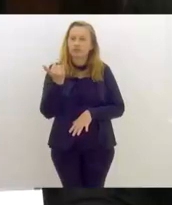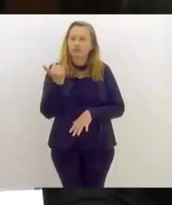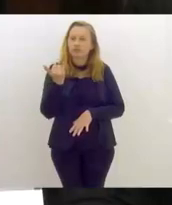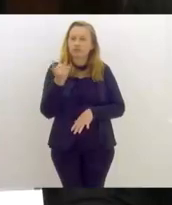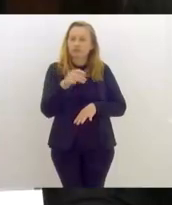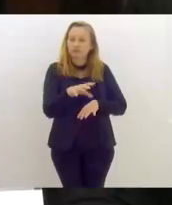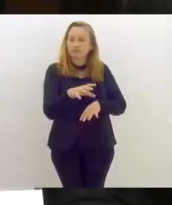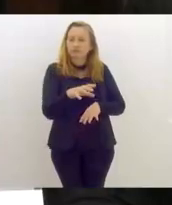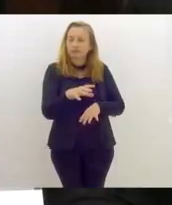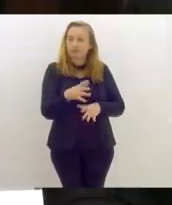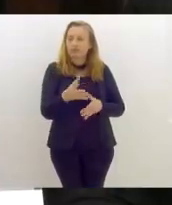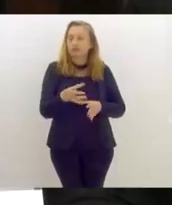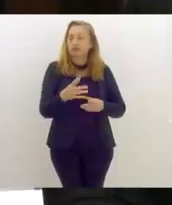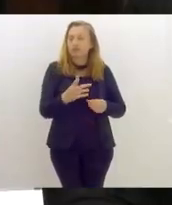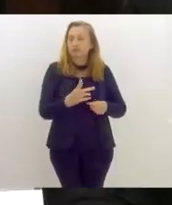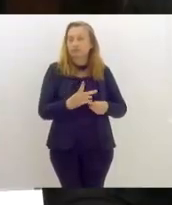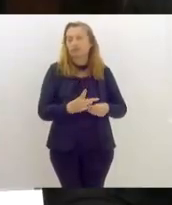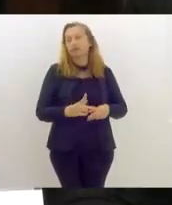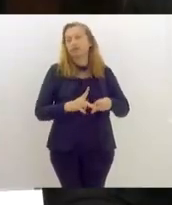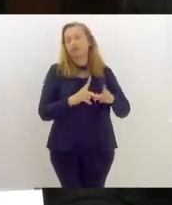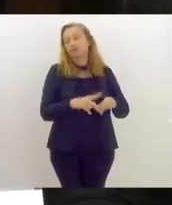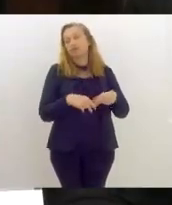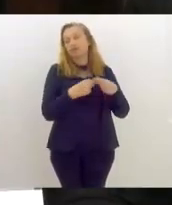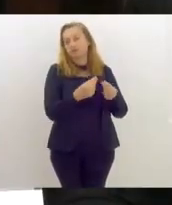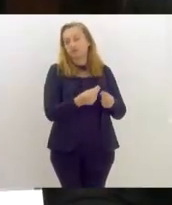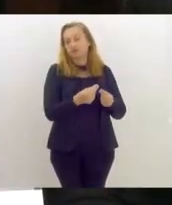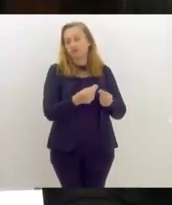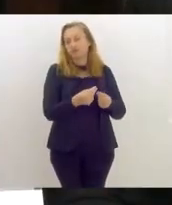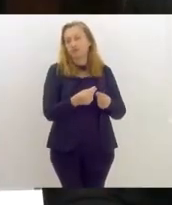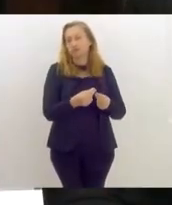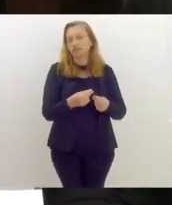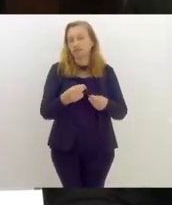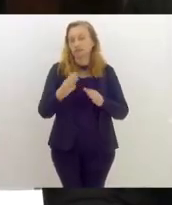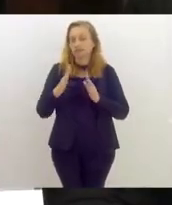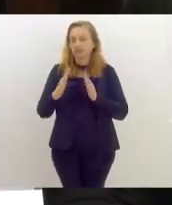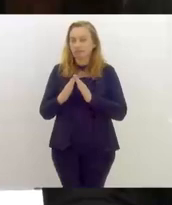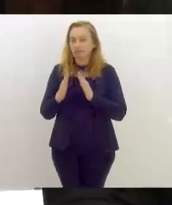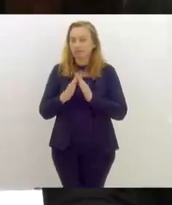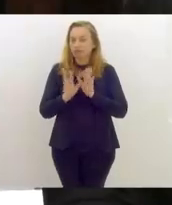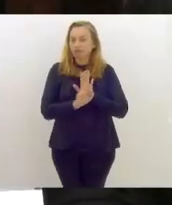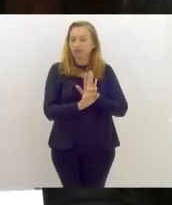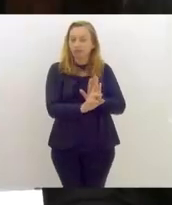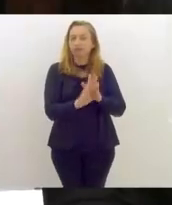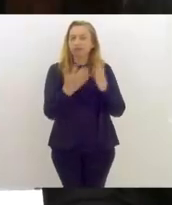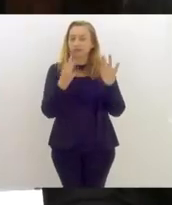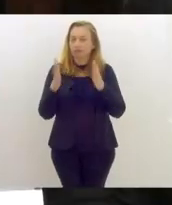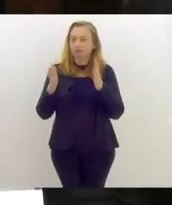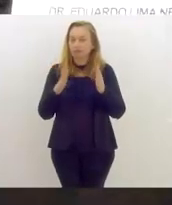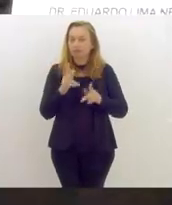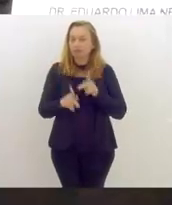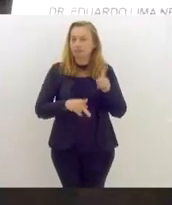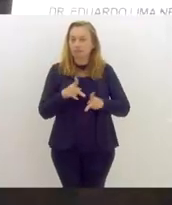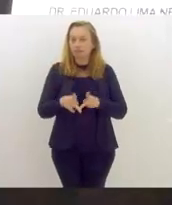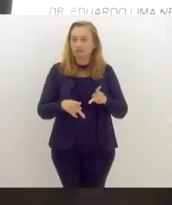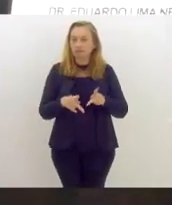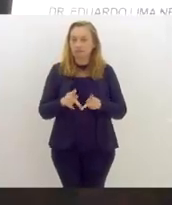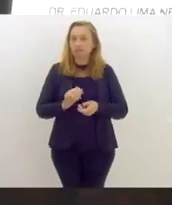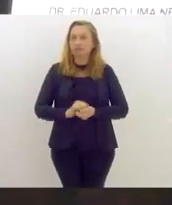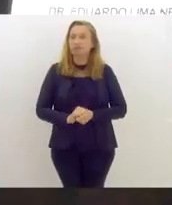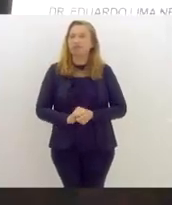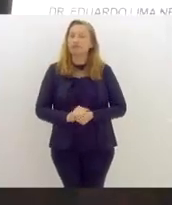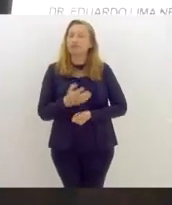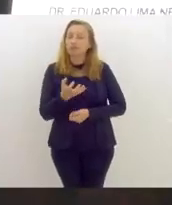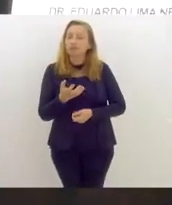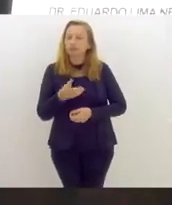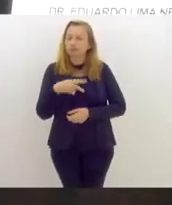importantes comendas dadas por esta casa que representa na verdade os aplausos do Povo Fluminense mas